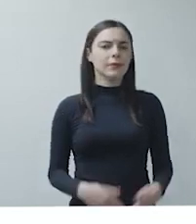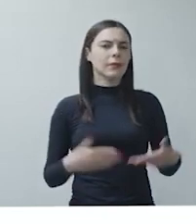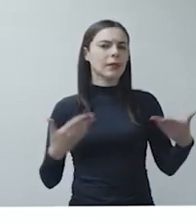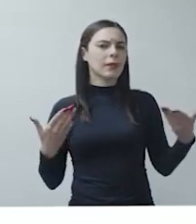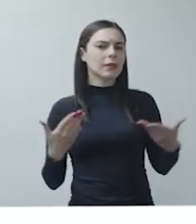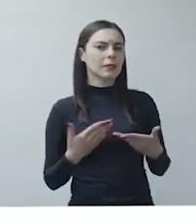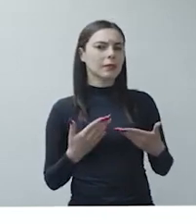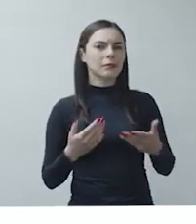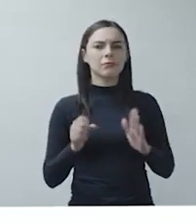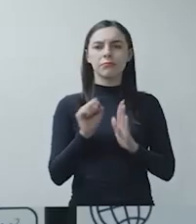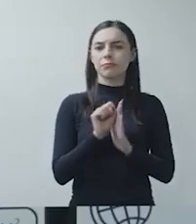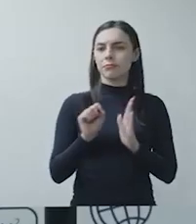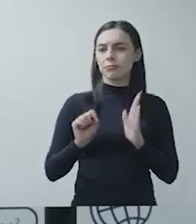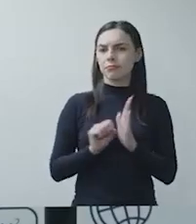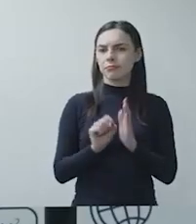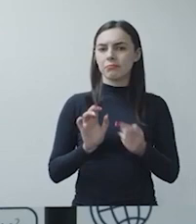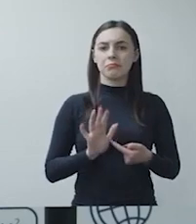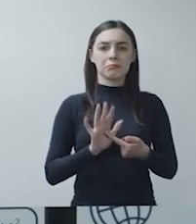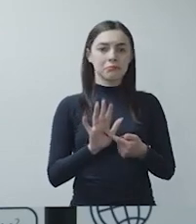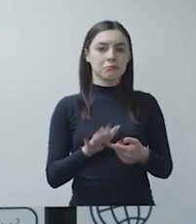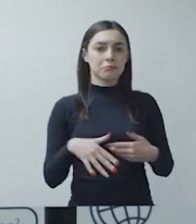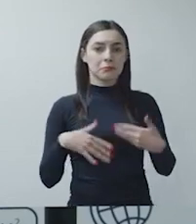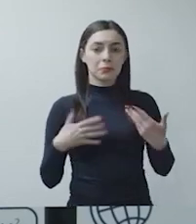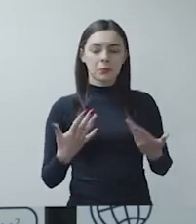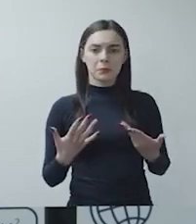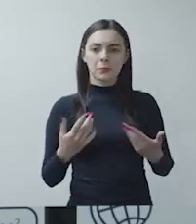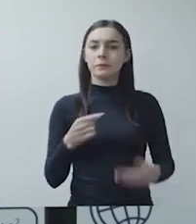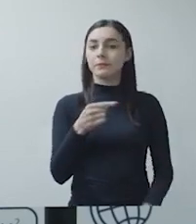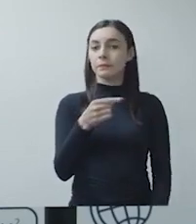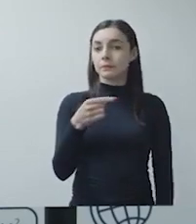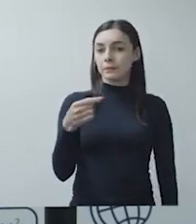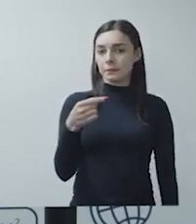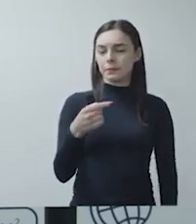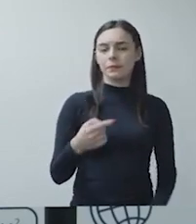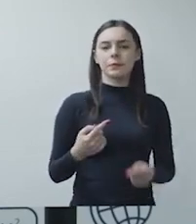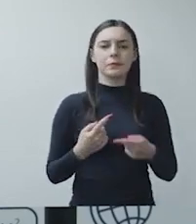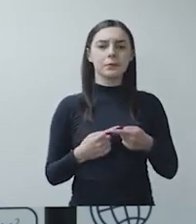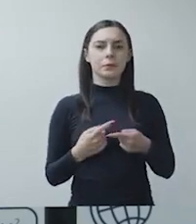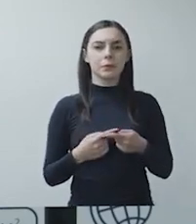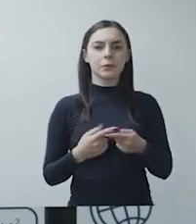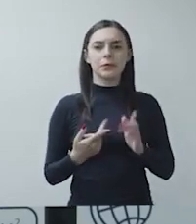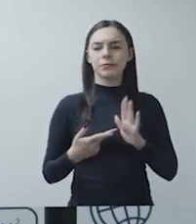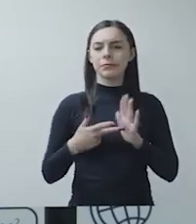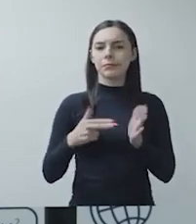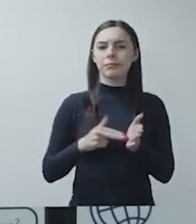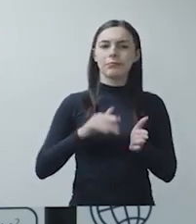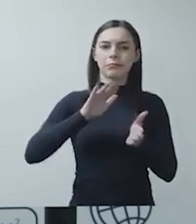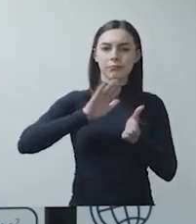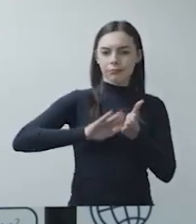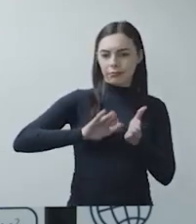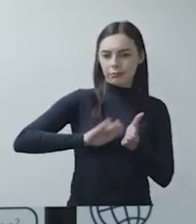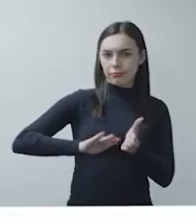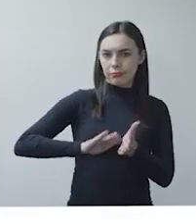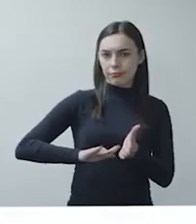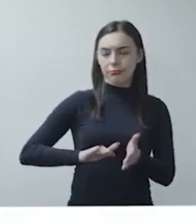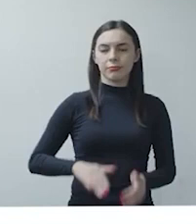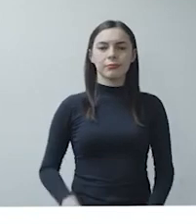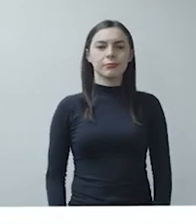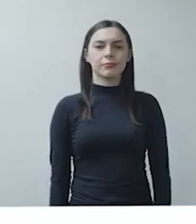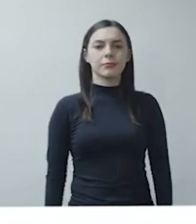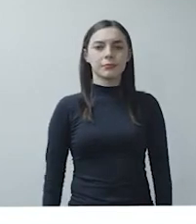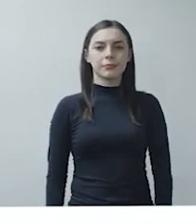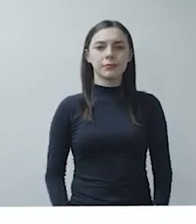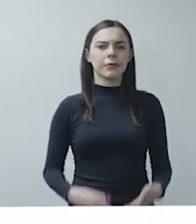qual é o símbolo que irá aparecer. Menos representa a subtração. Vamos